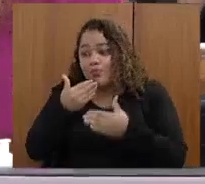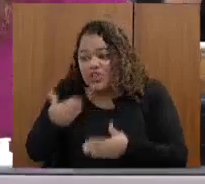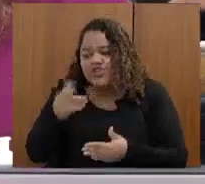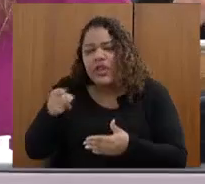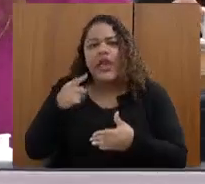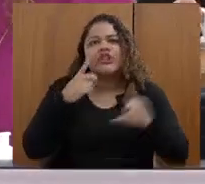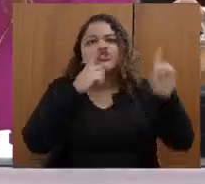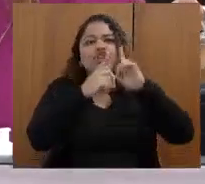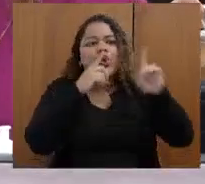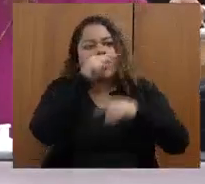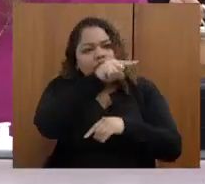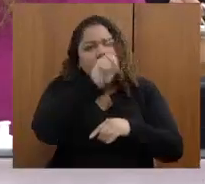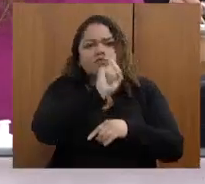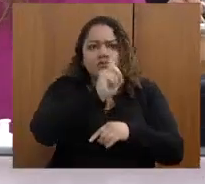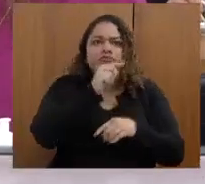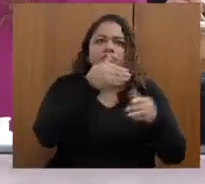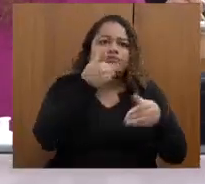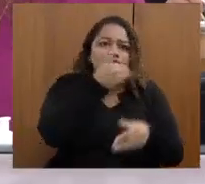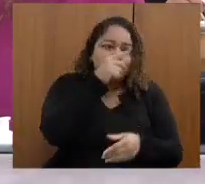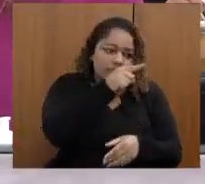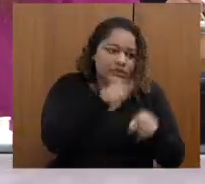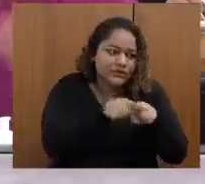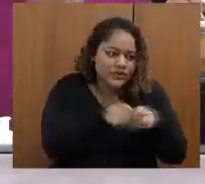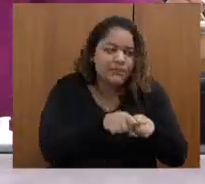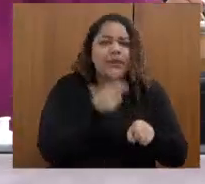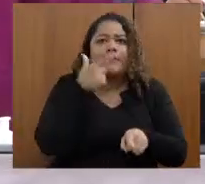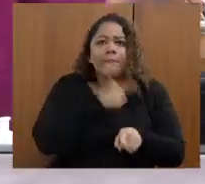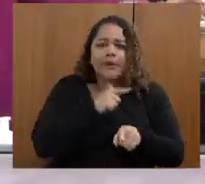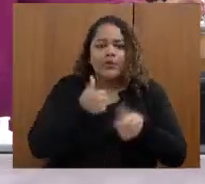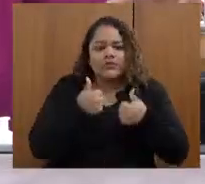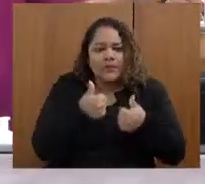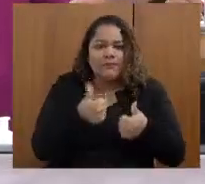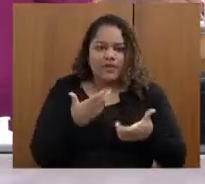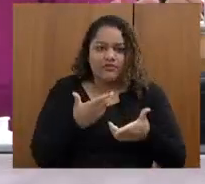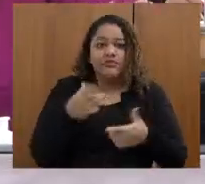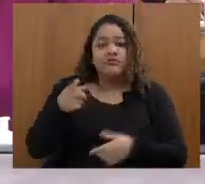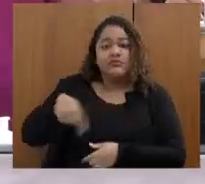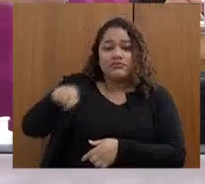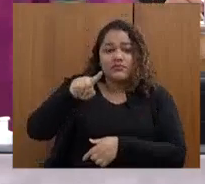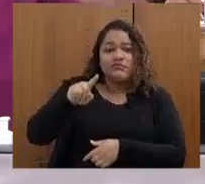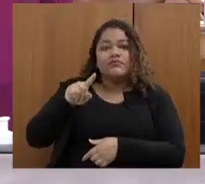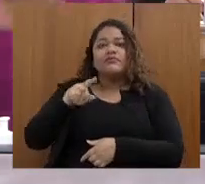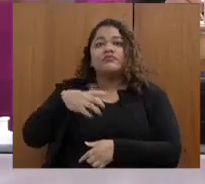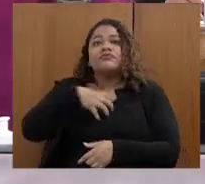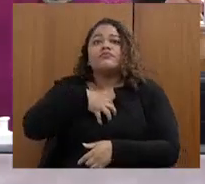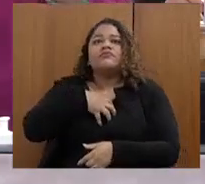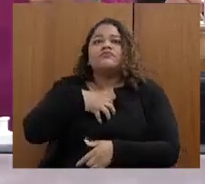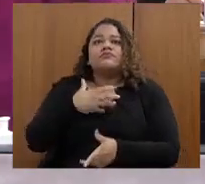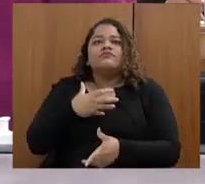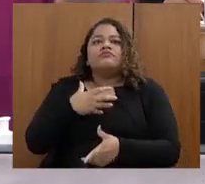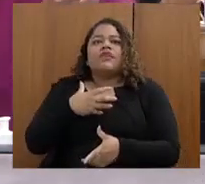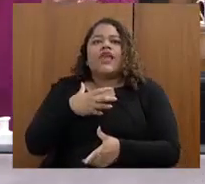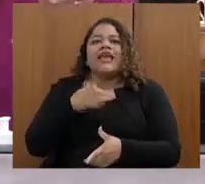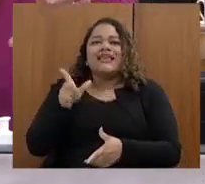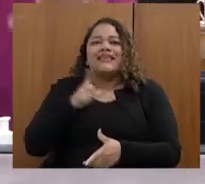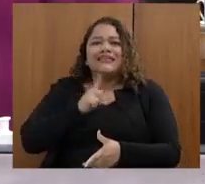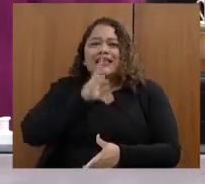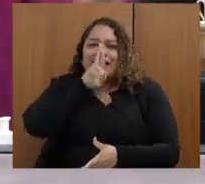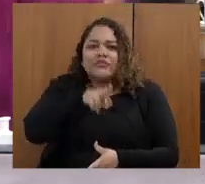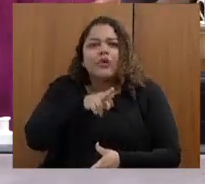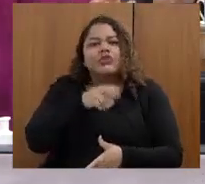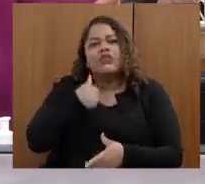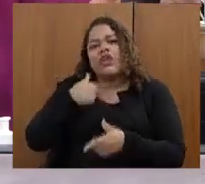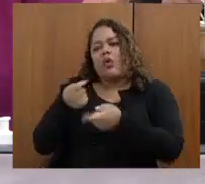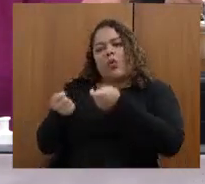eu vou pedir o mesmo para você para as coisas darem certo aqui a reação das pessoas eu não eu não controlo